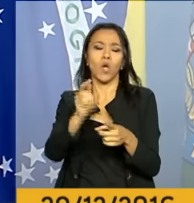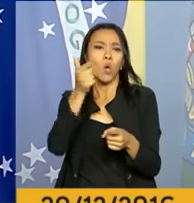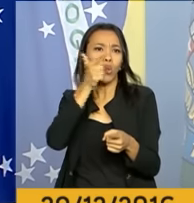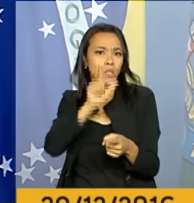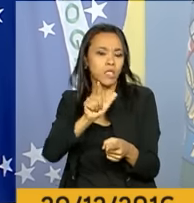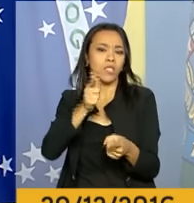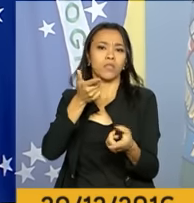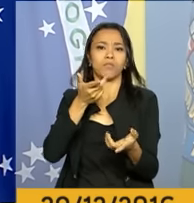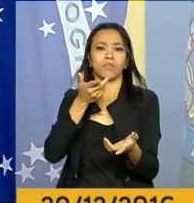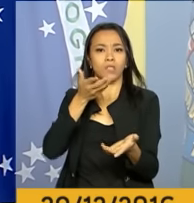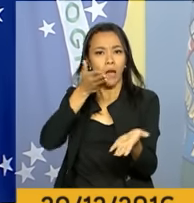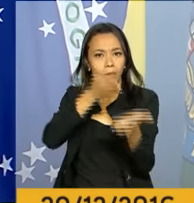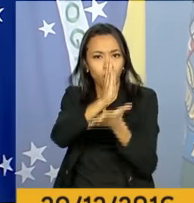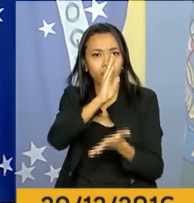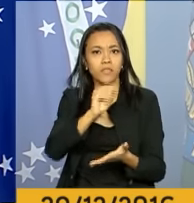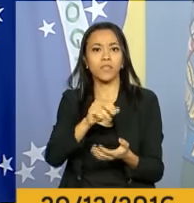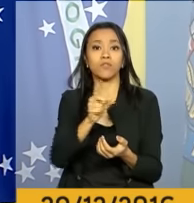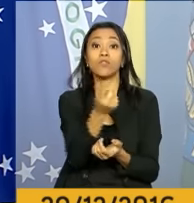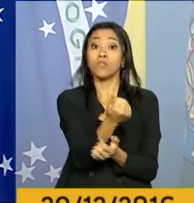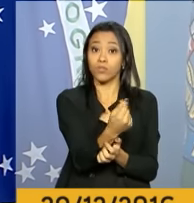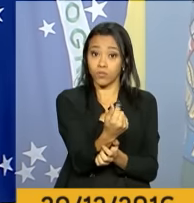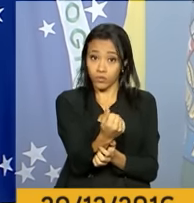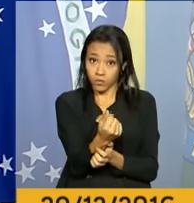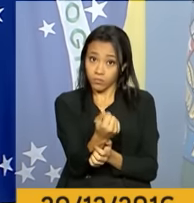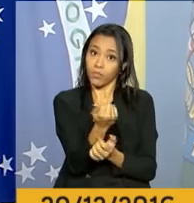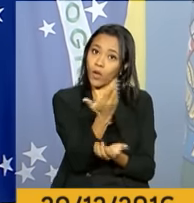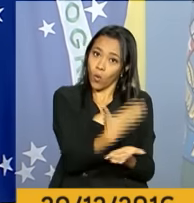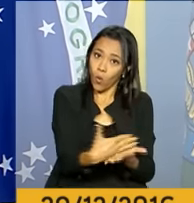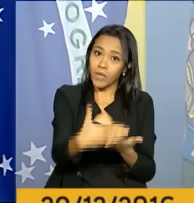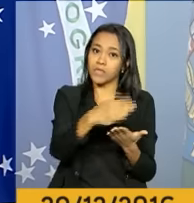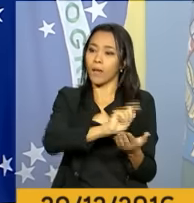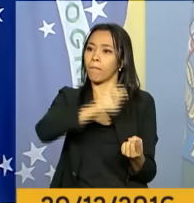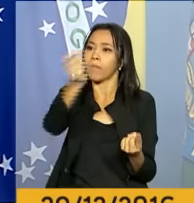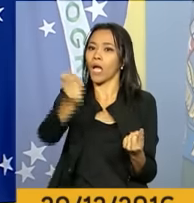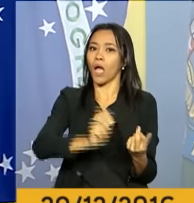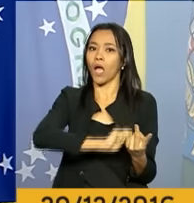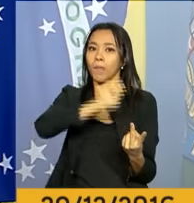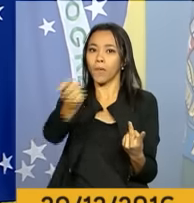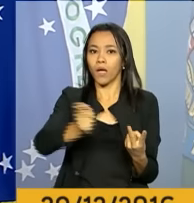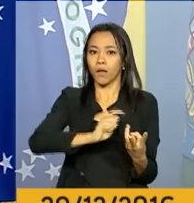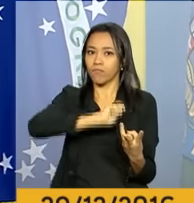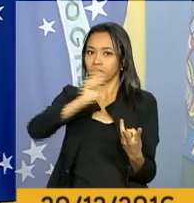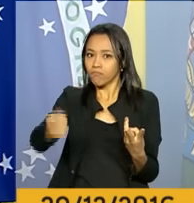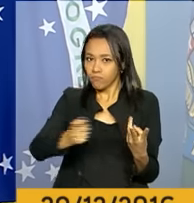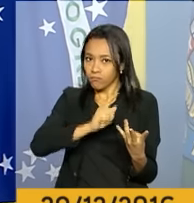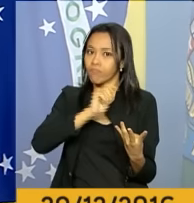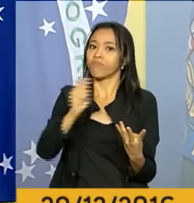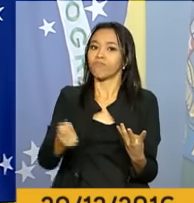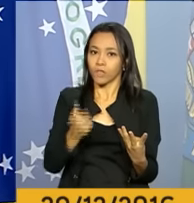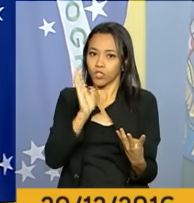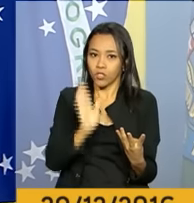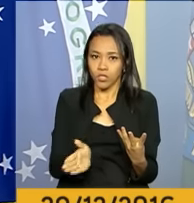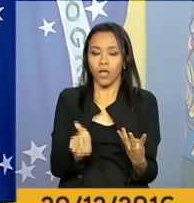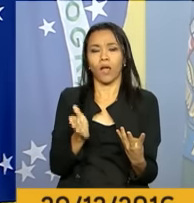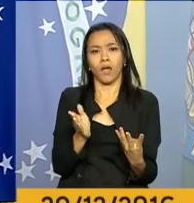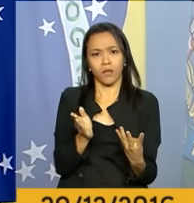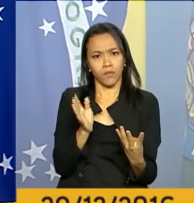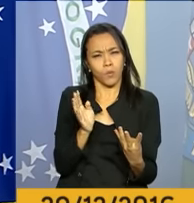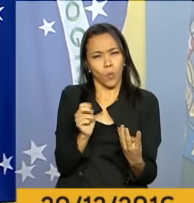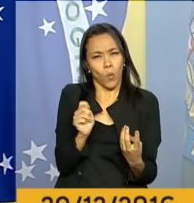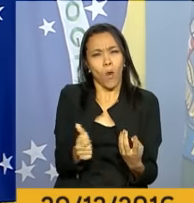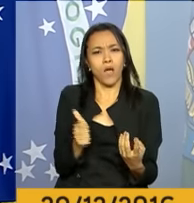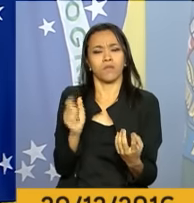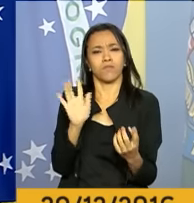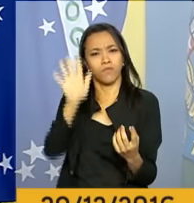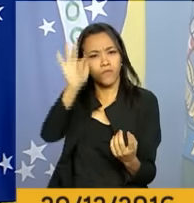verbas que nos permitiram começar a fazer esses pagamentos já estamos portanto eh praticamente quitando essas